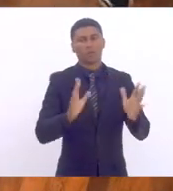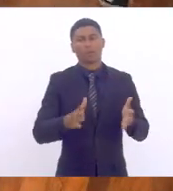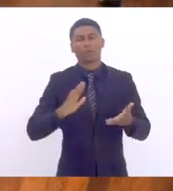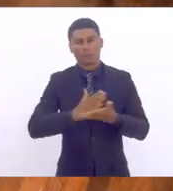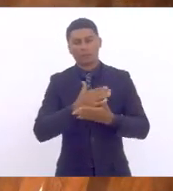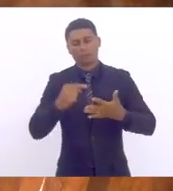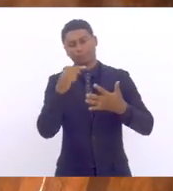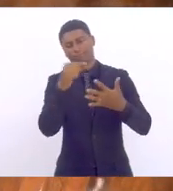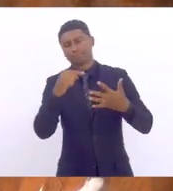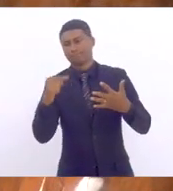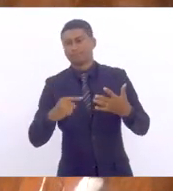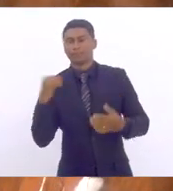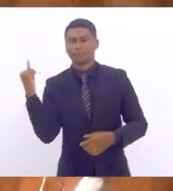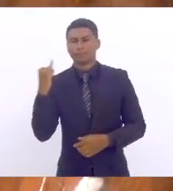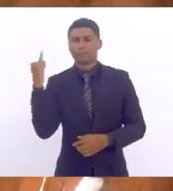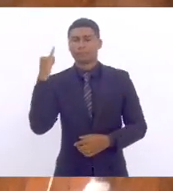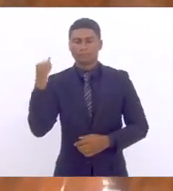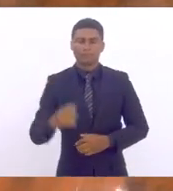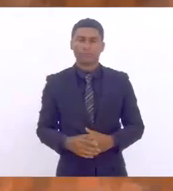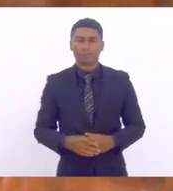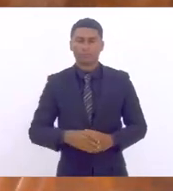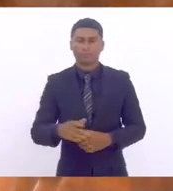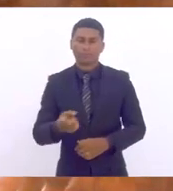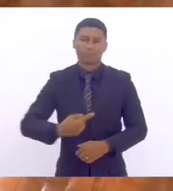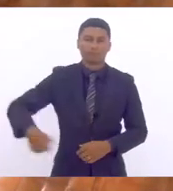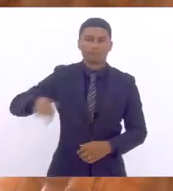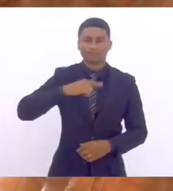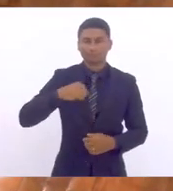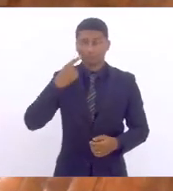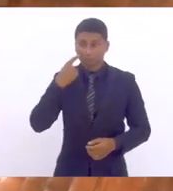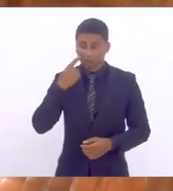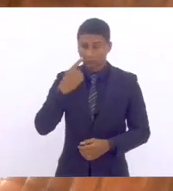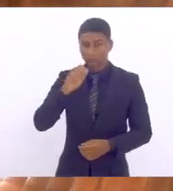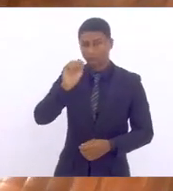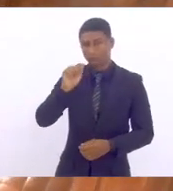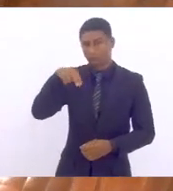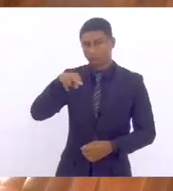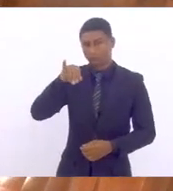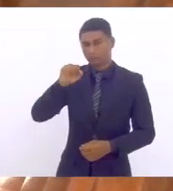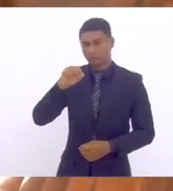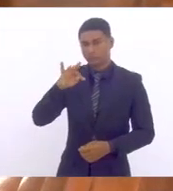importantes para a gente poder chegar nessa anistia, né? É o que todos queremos.